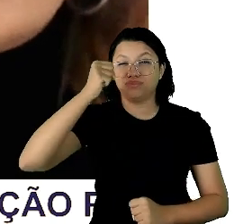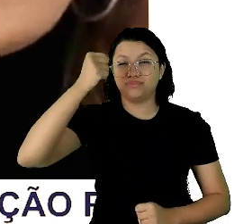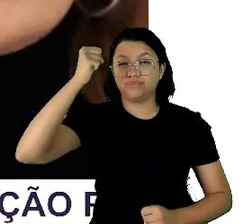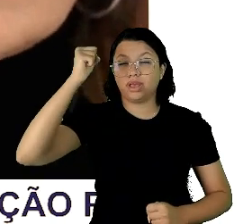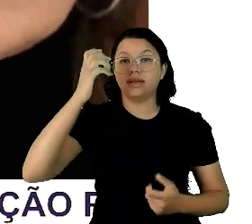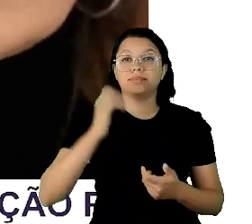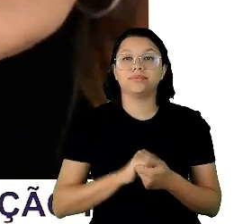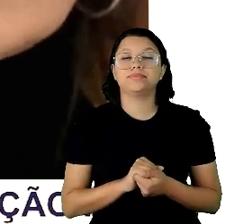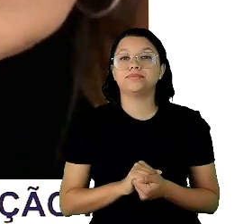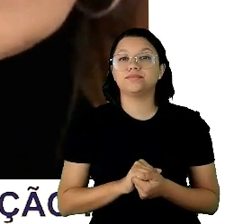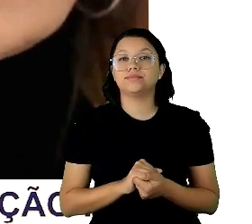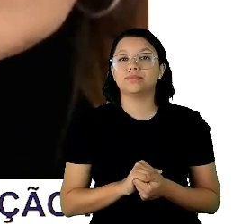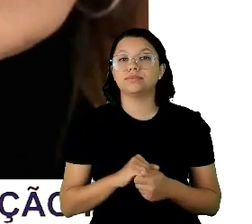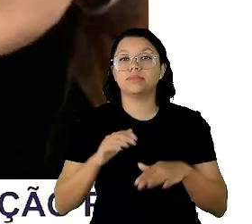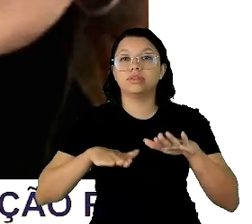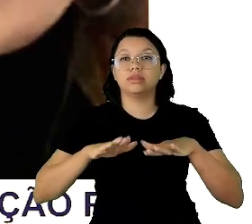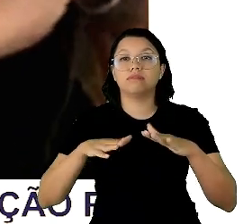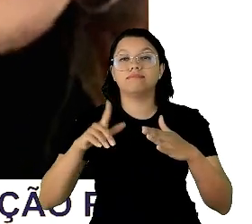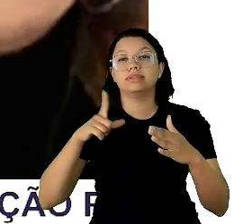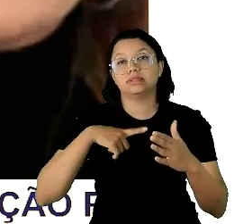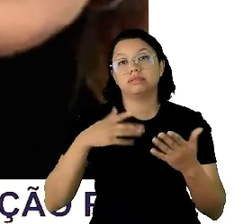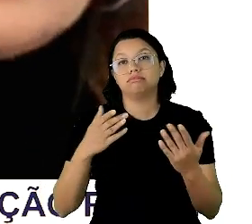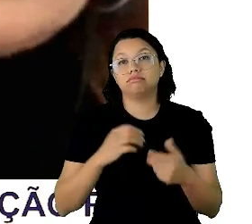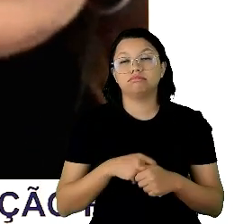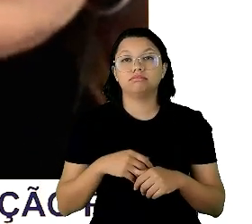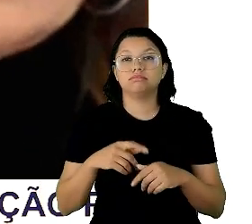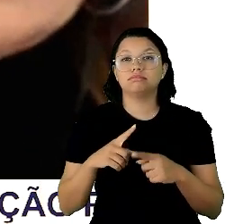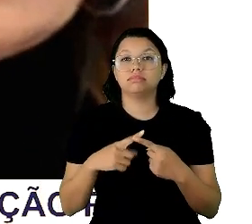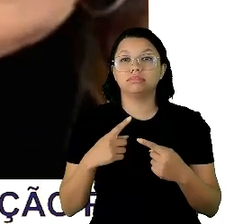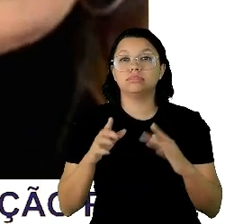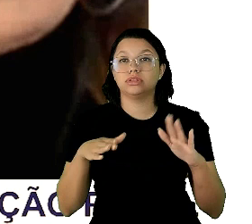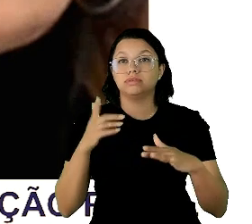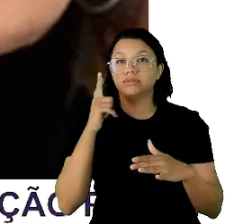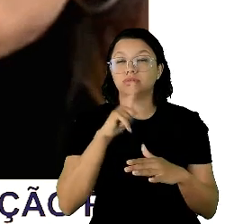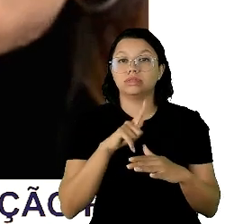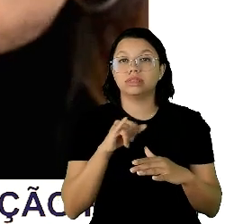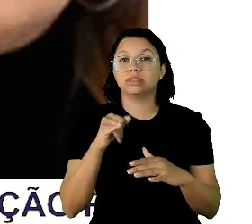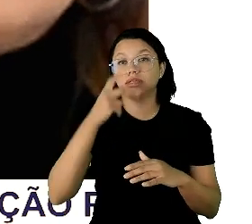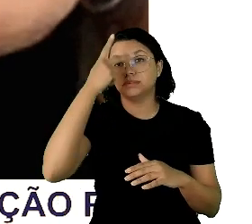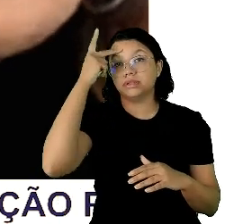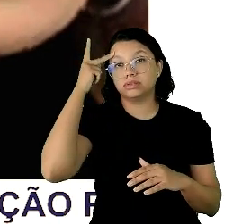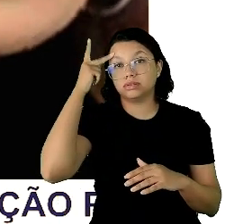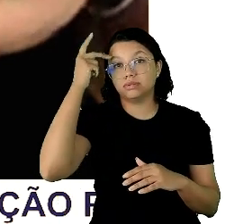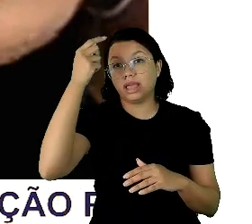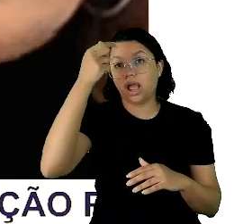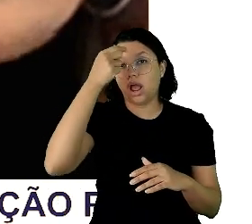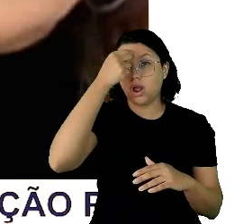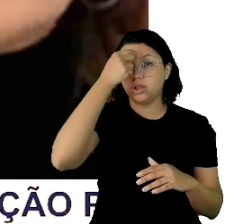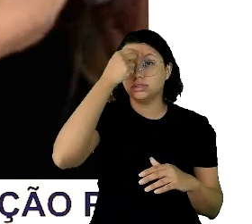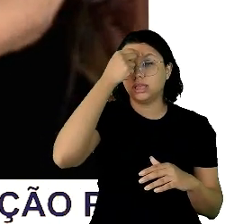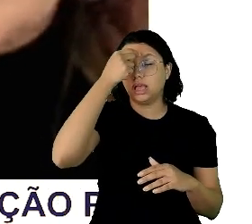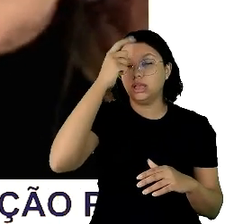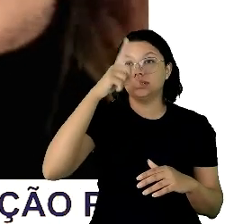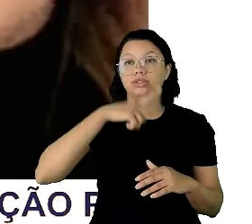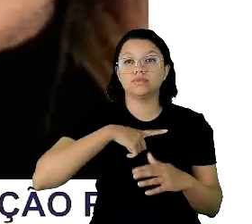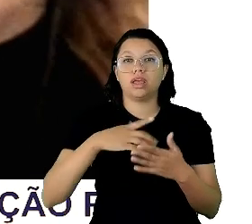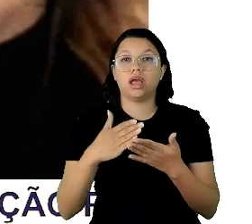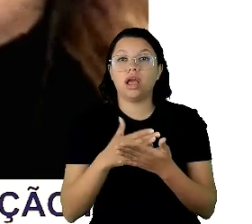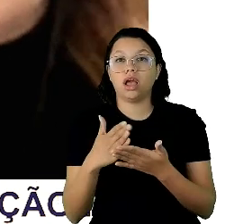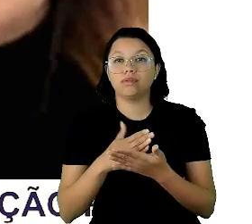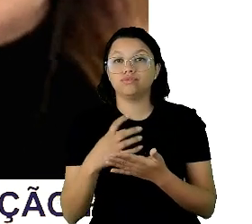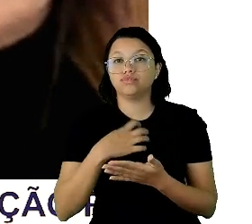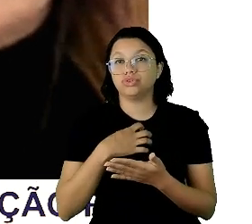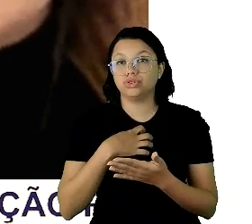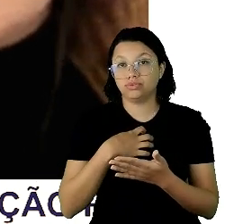talvez dê, mas talvez dê. Se a pessoa cair em si, se tiver algum meio dela perceber o mal que